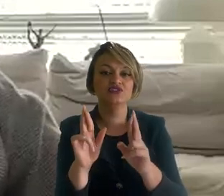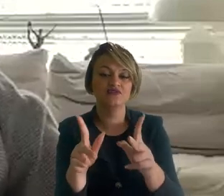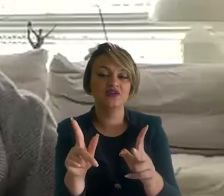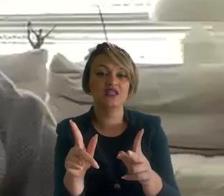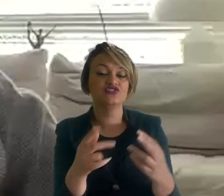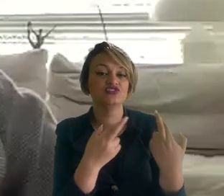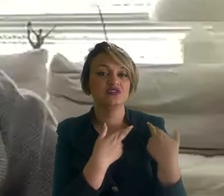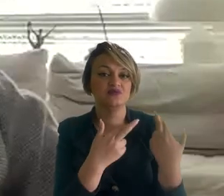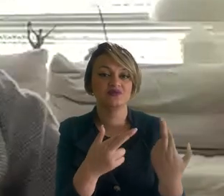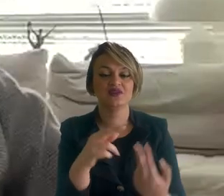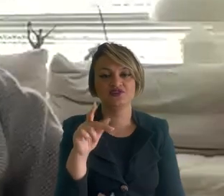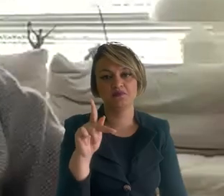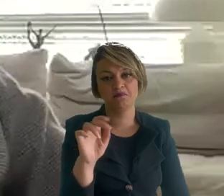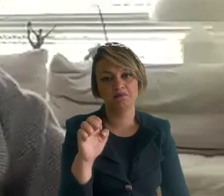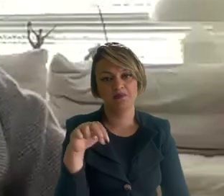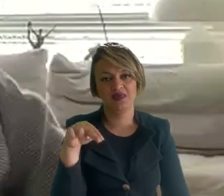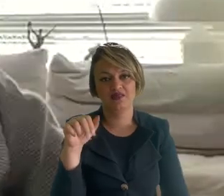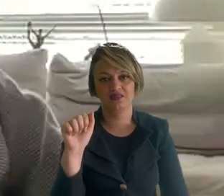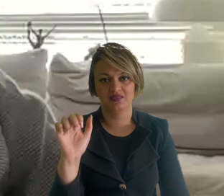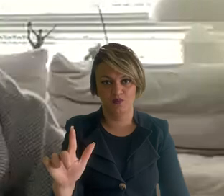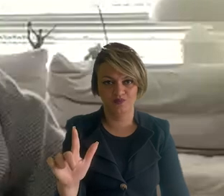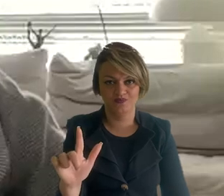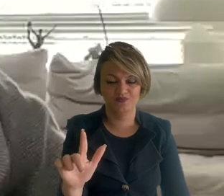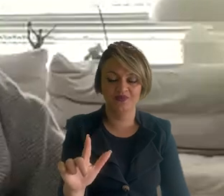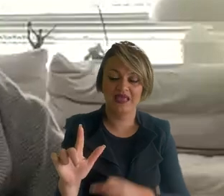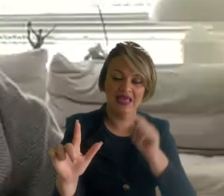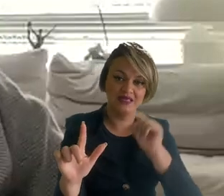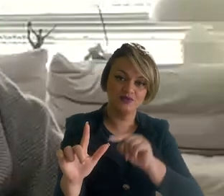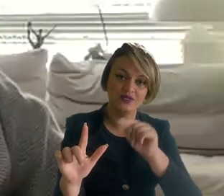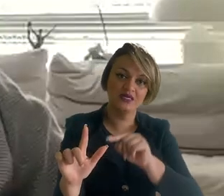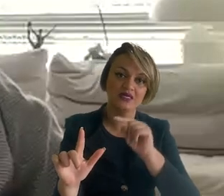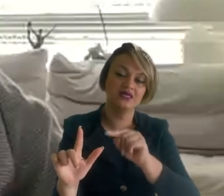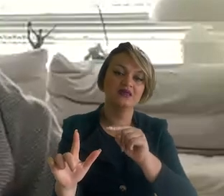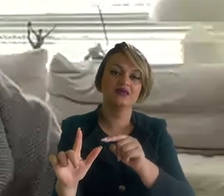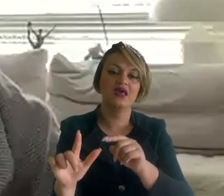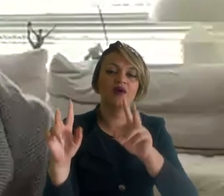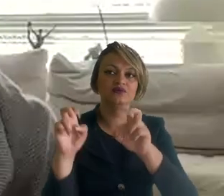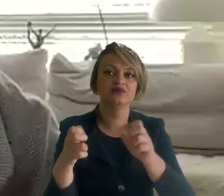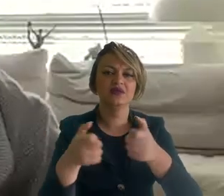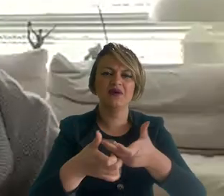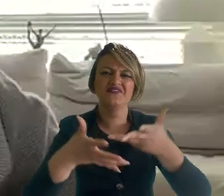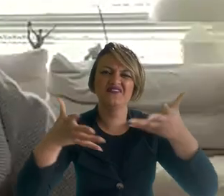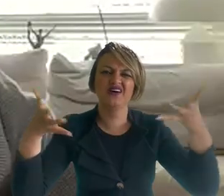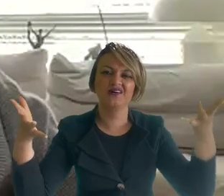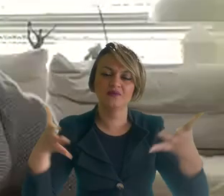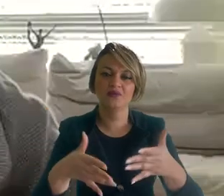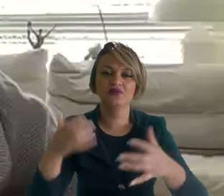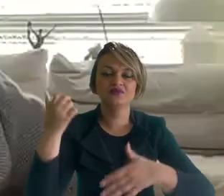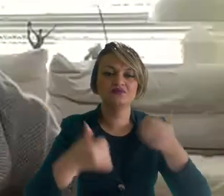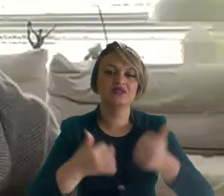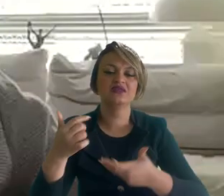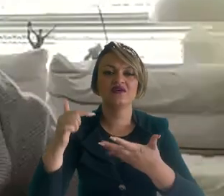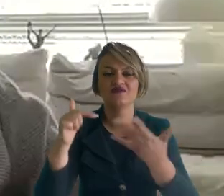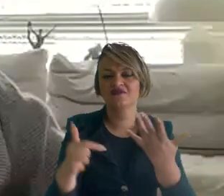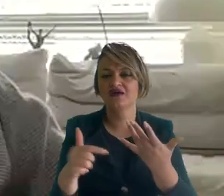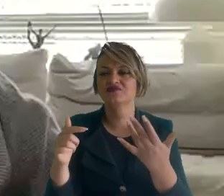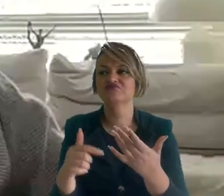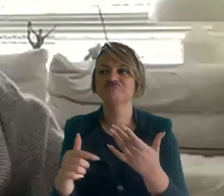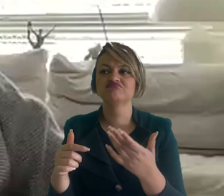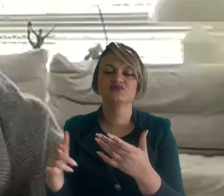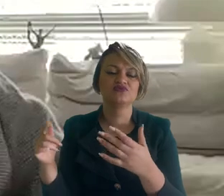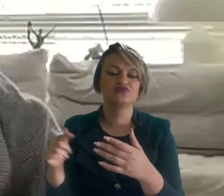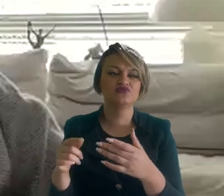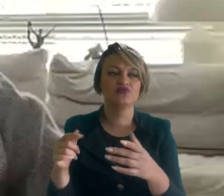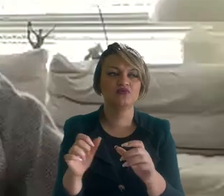de responsa dificuldade penal responsabilidade penal é um tema amplo e específico relacionado com a força